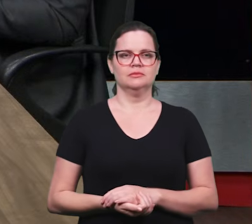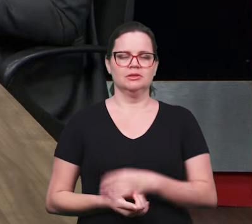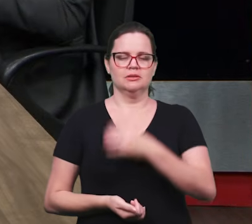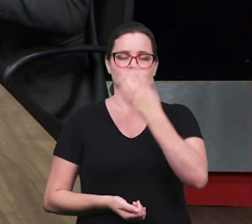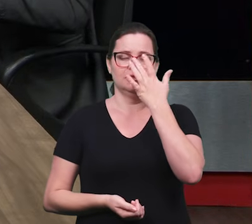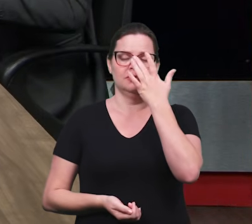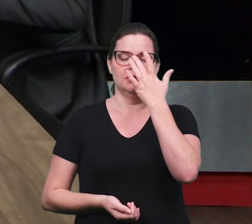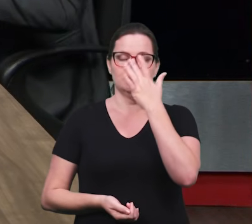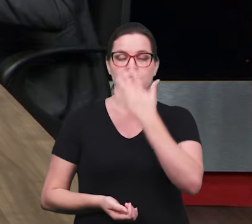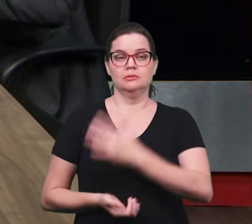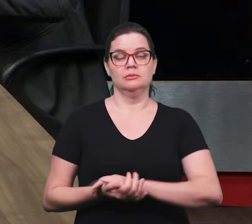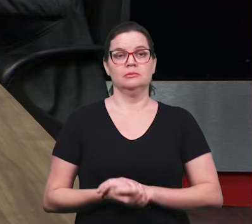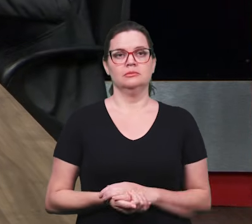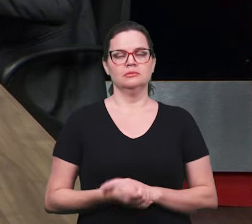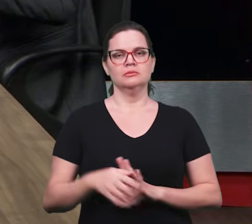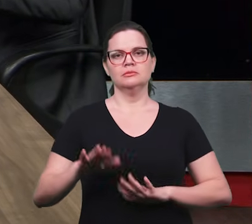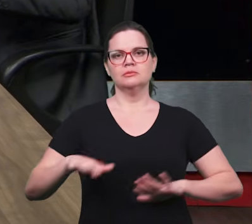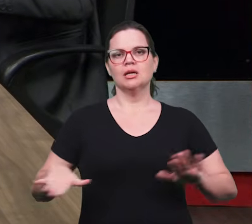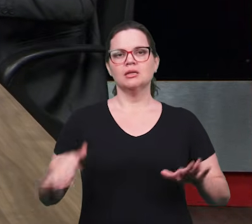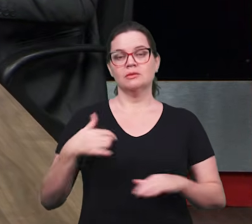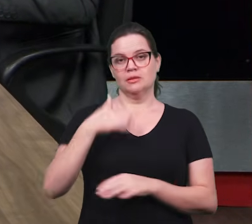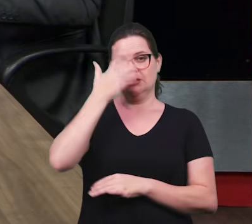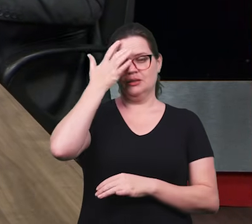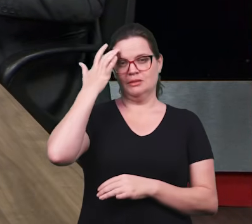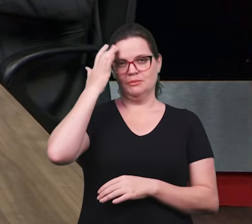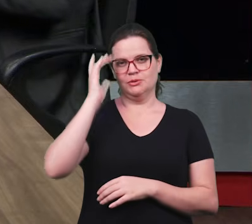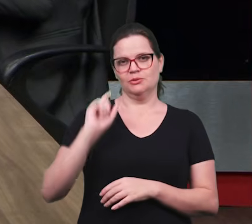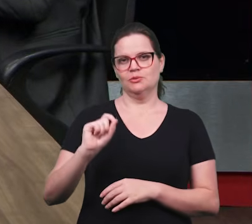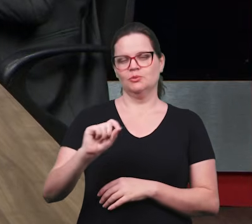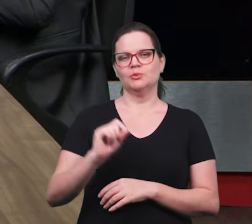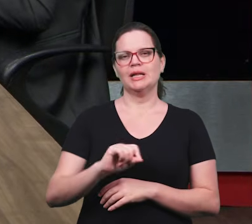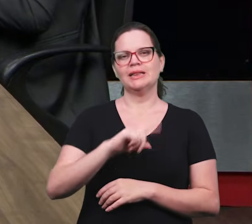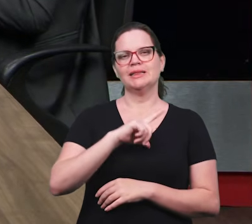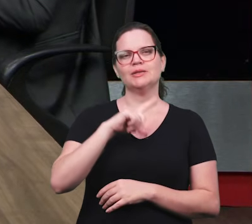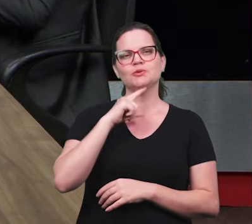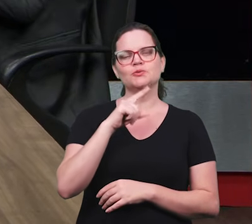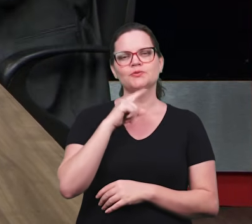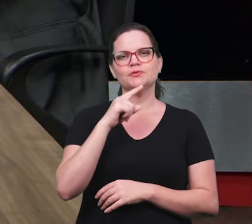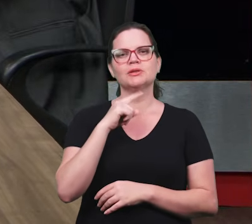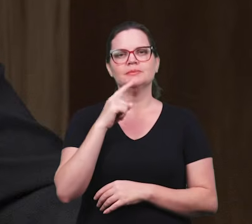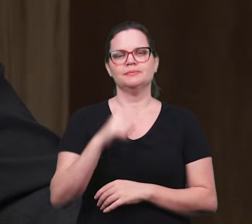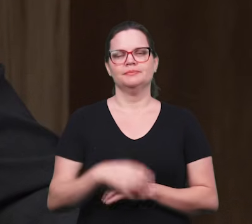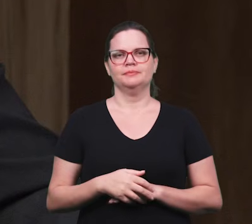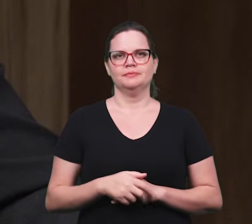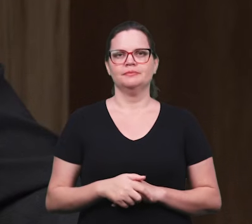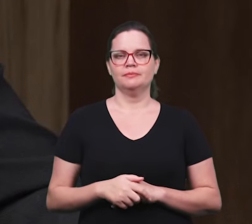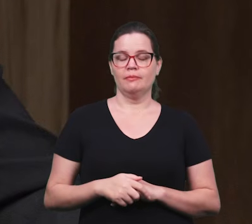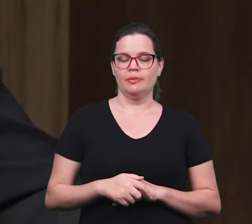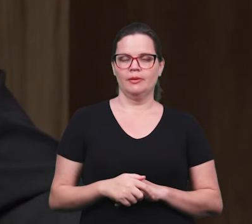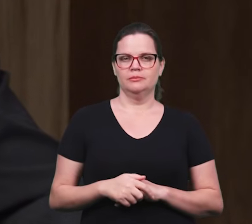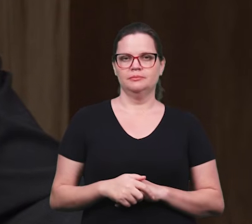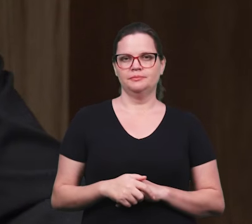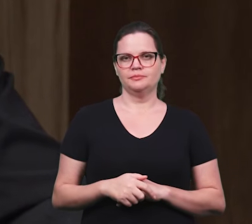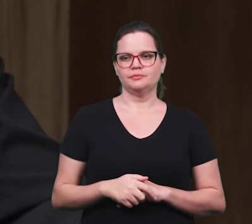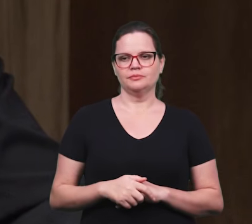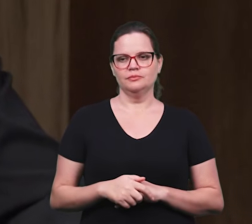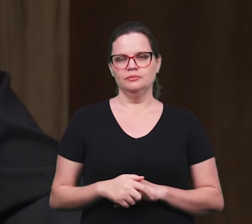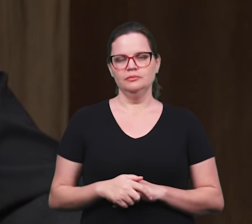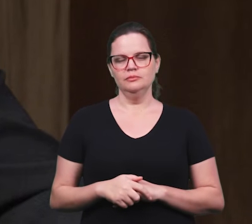As pessoas muitas vezes elas têm dúvidas com relação